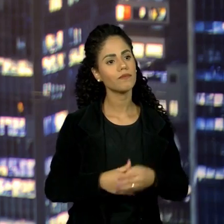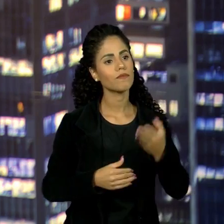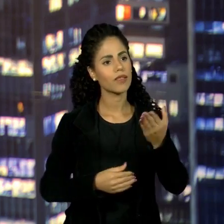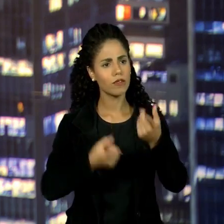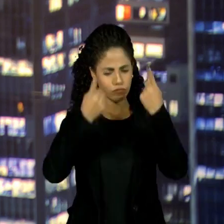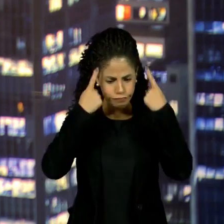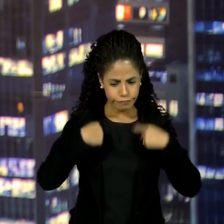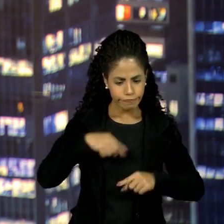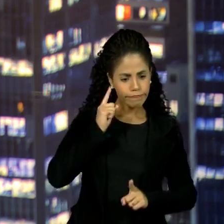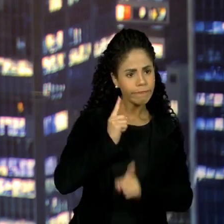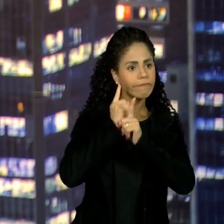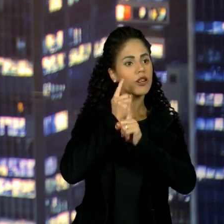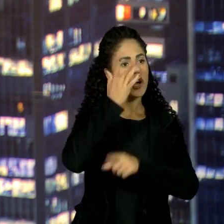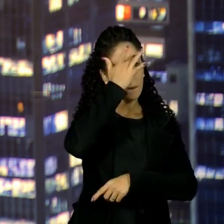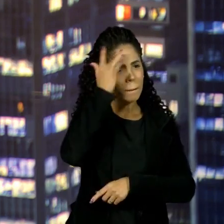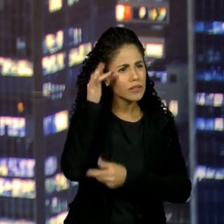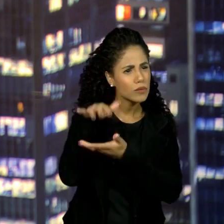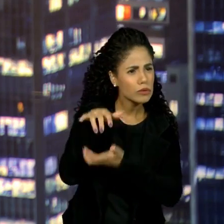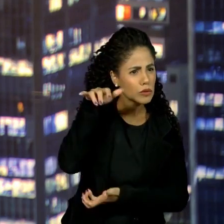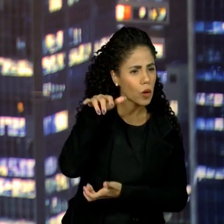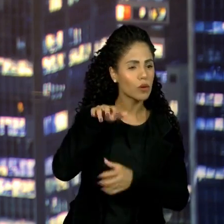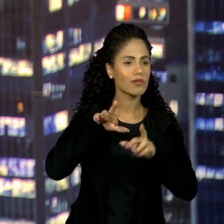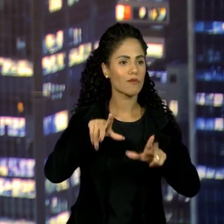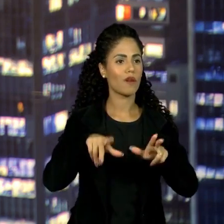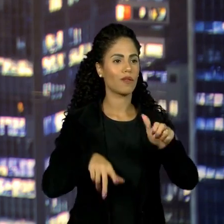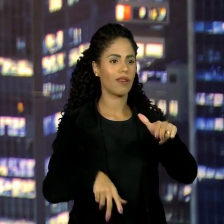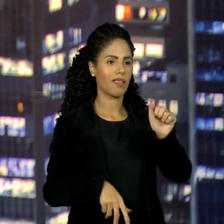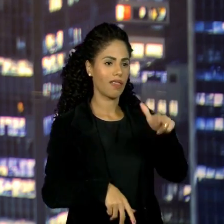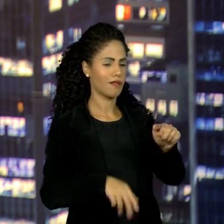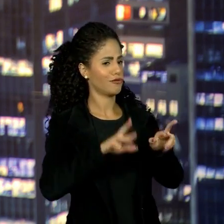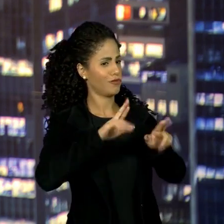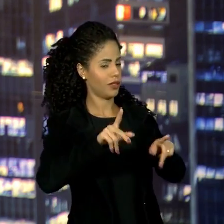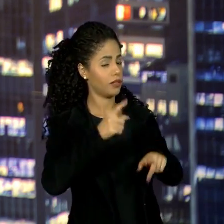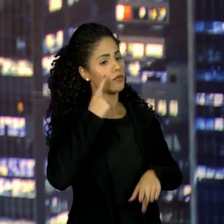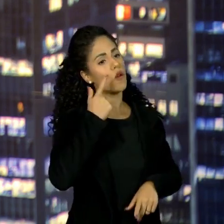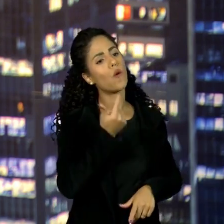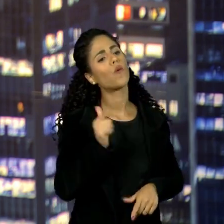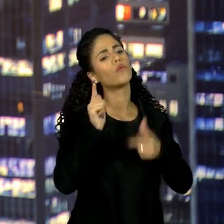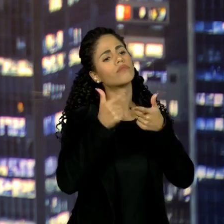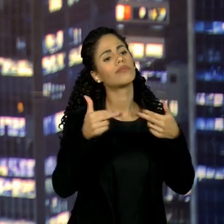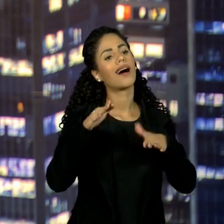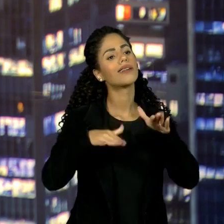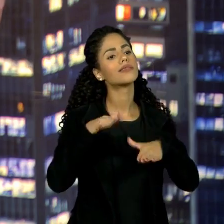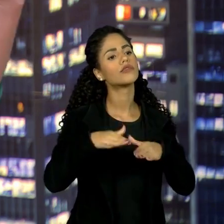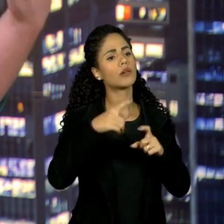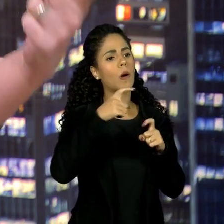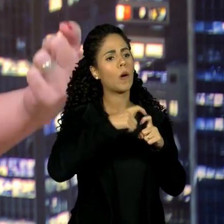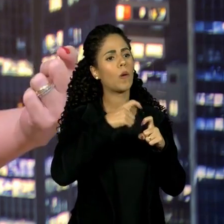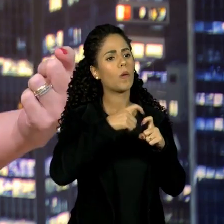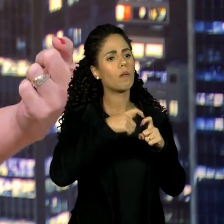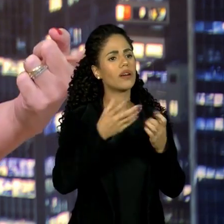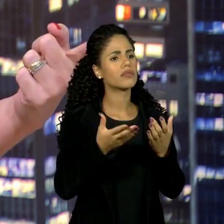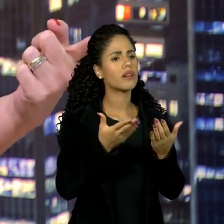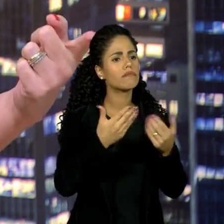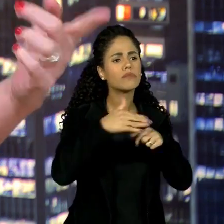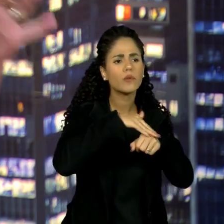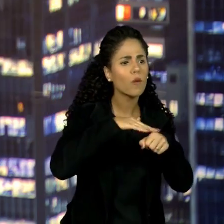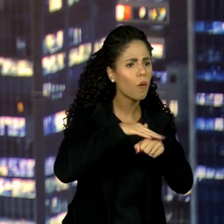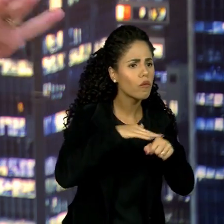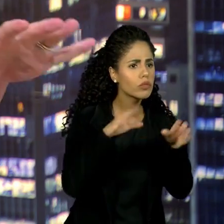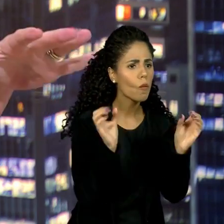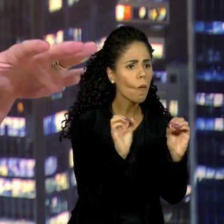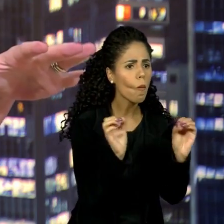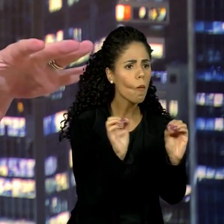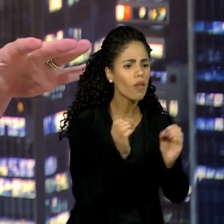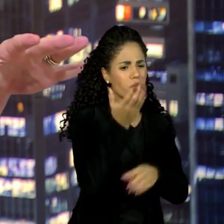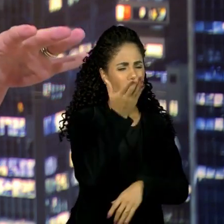diagnóstico vem numa pessoa mais idosa, ao contrário da Ana Michele, ainda existe uma outra coisa que o médico, às vezes, nem conversa com o idoso. É como se ele